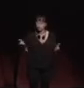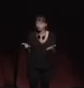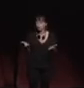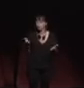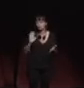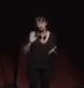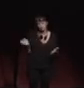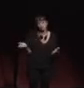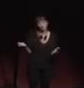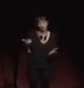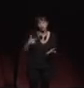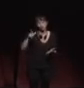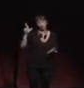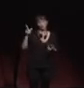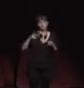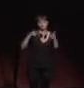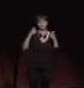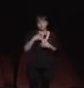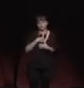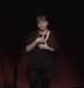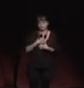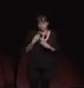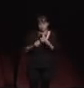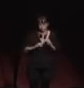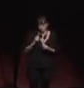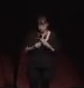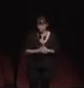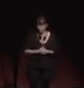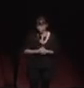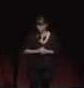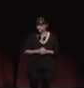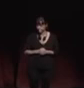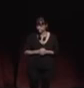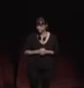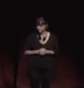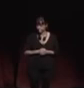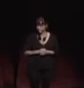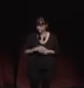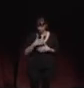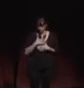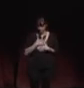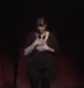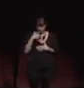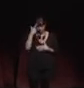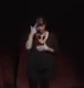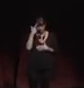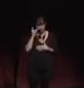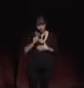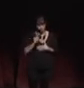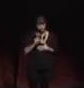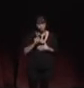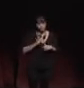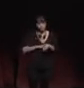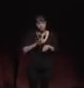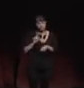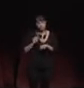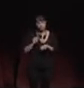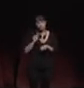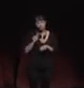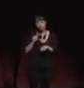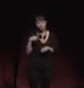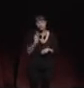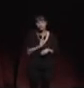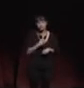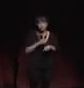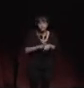terem uma outra percepção dessa história toda, né? A minha expectativa era muito mais essa, assim, o que a gente